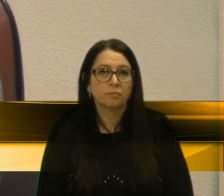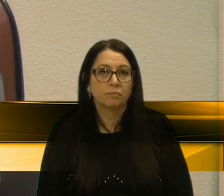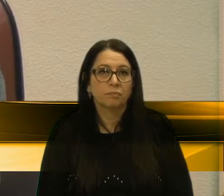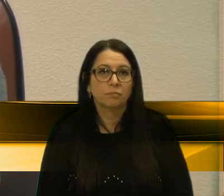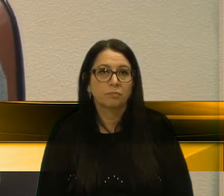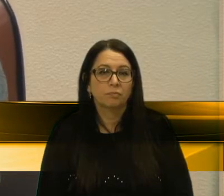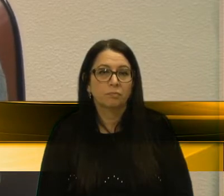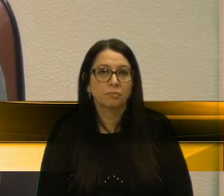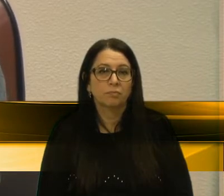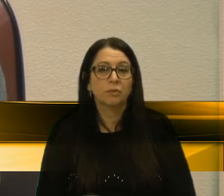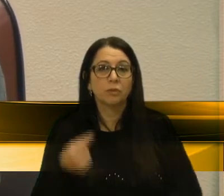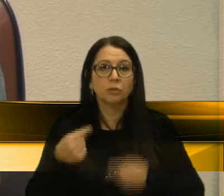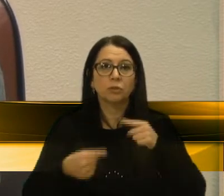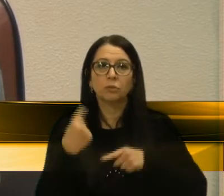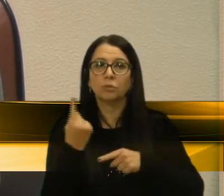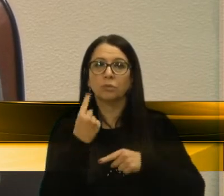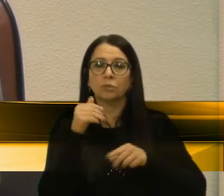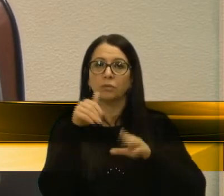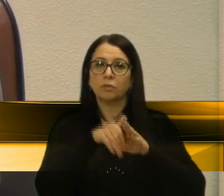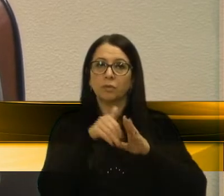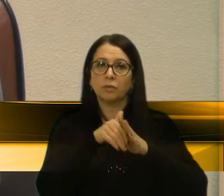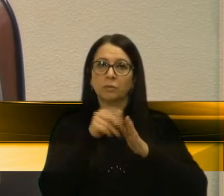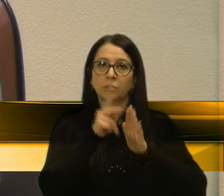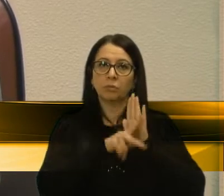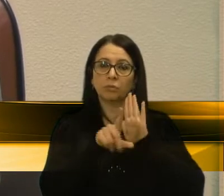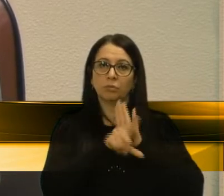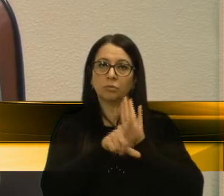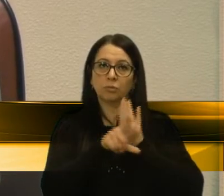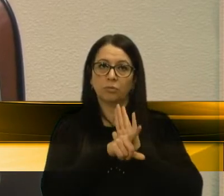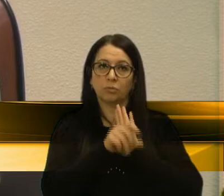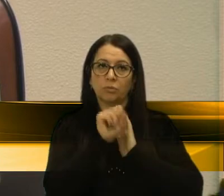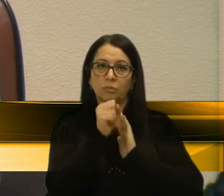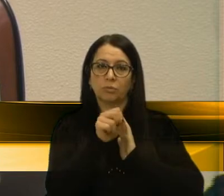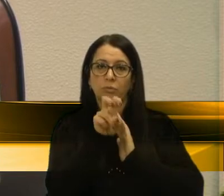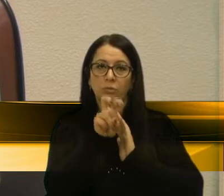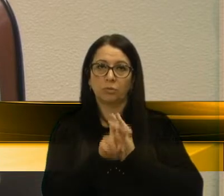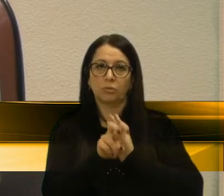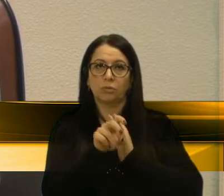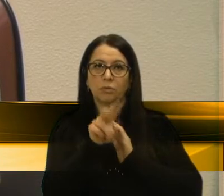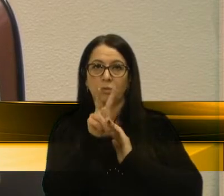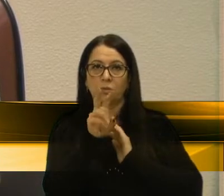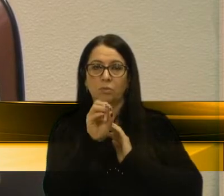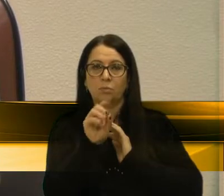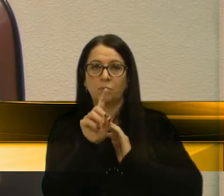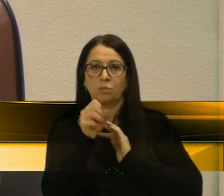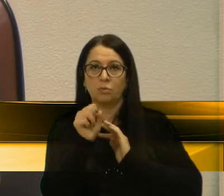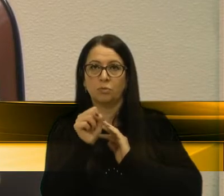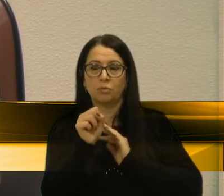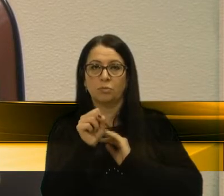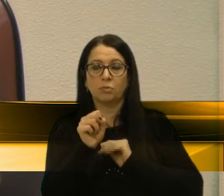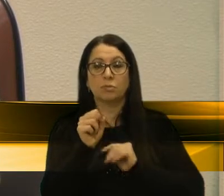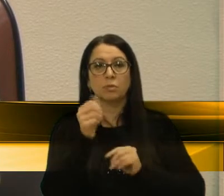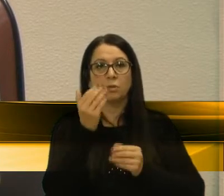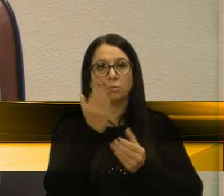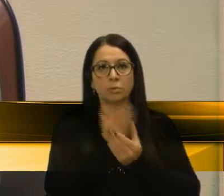em discussão única votação o projeto de lei 85/2008 contida no processo 109